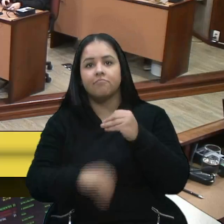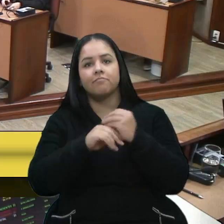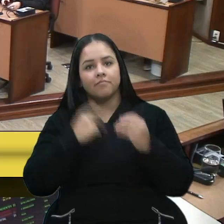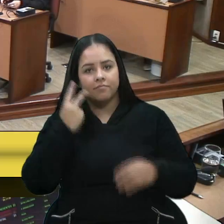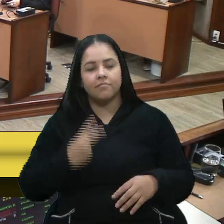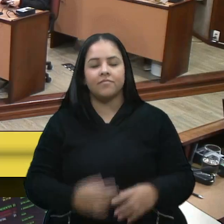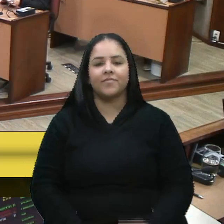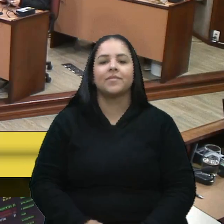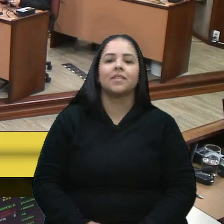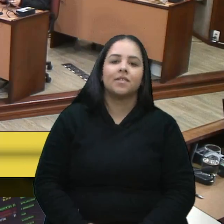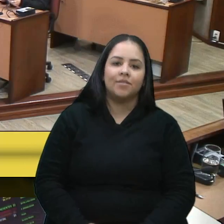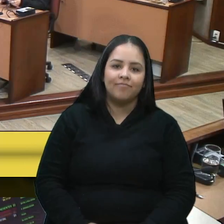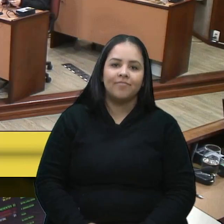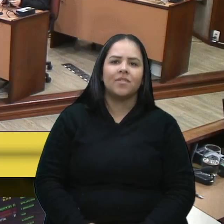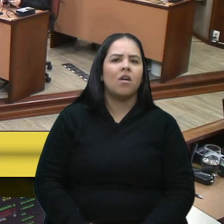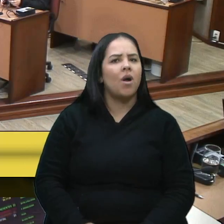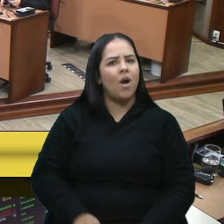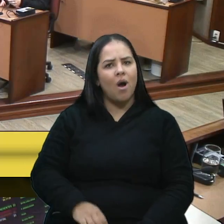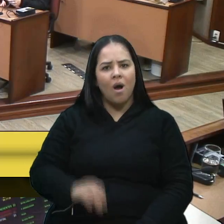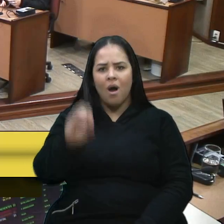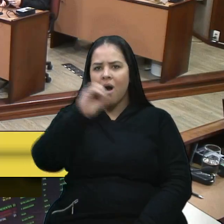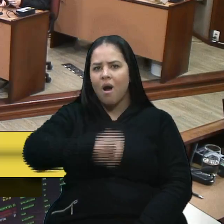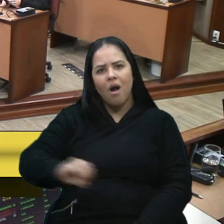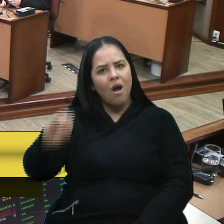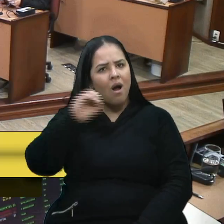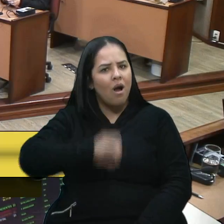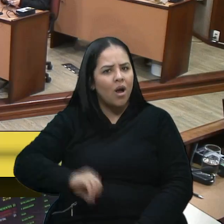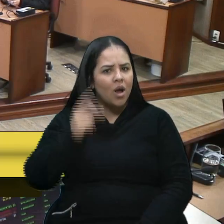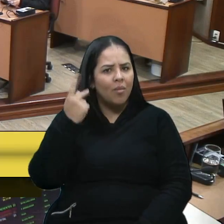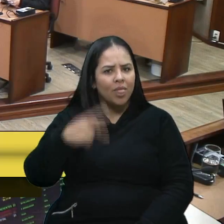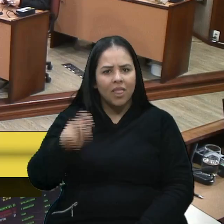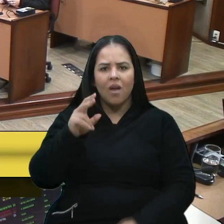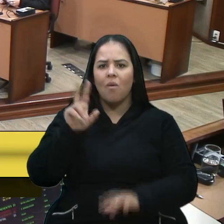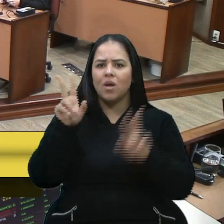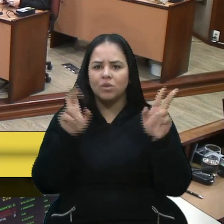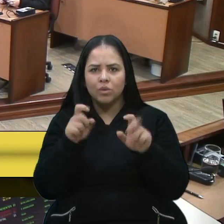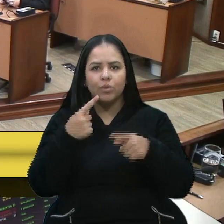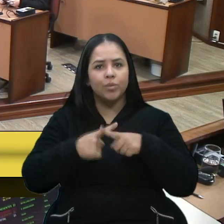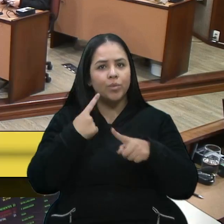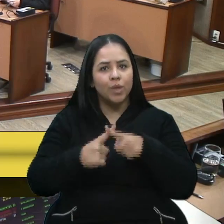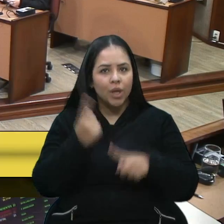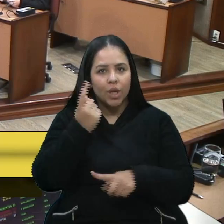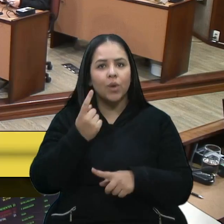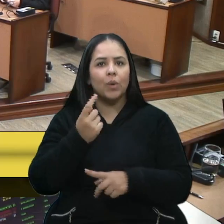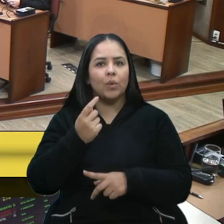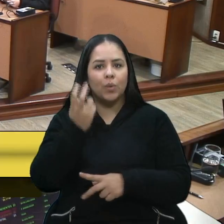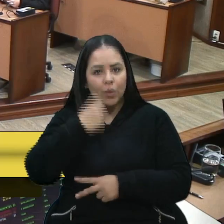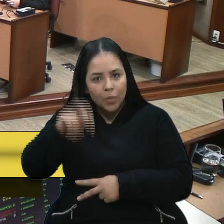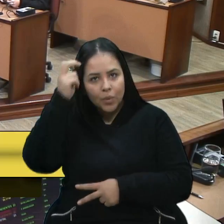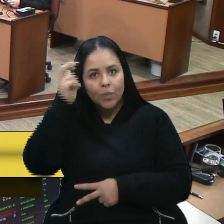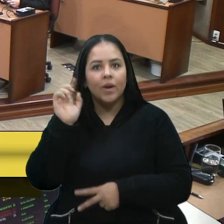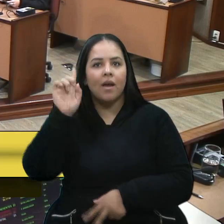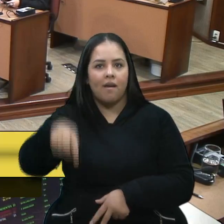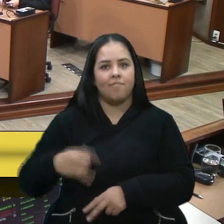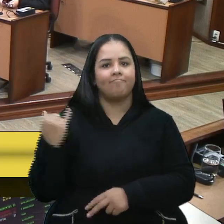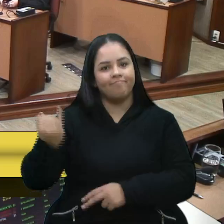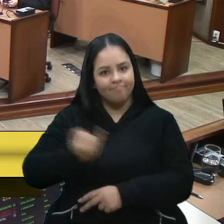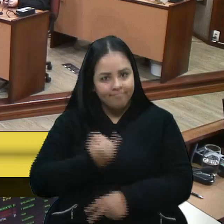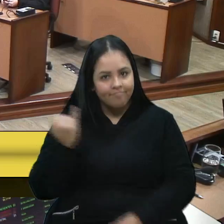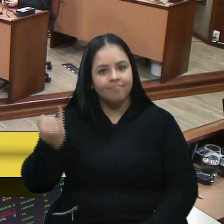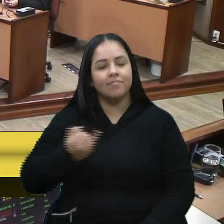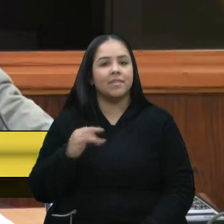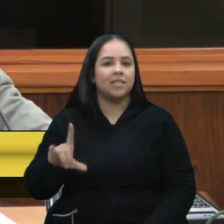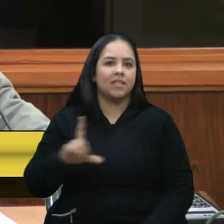Vereadora Estela, excelente esse teu tema, porque cultura, no meu ponto de vista, é algo de extrema importância e existe também